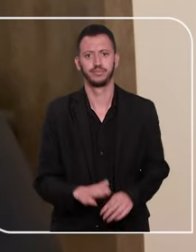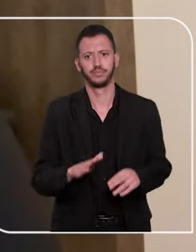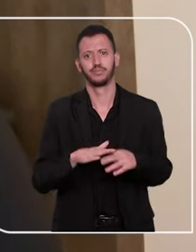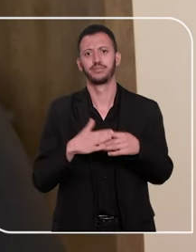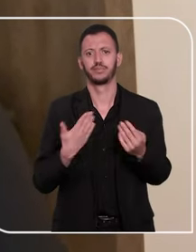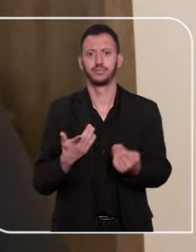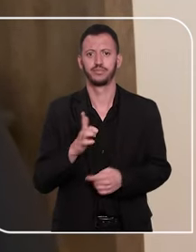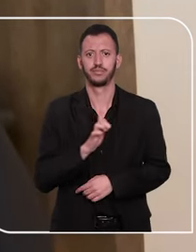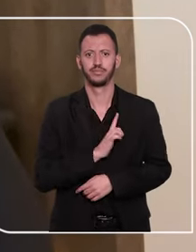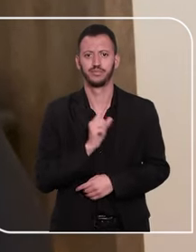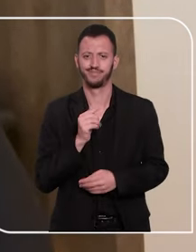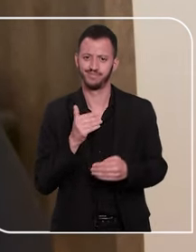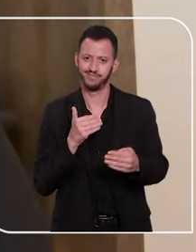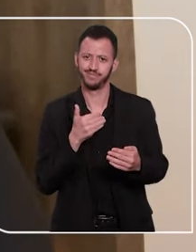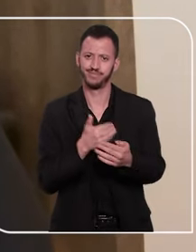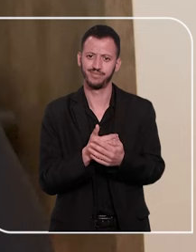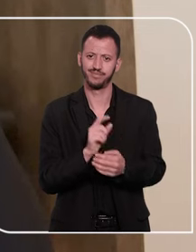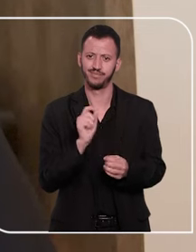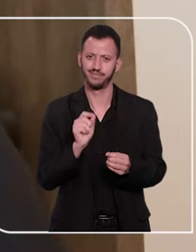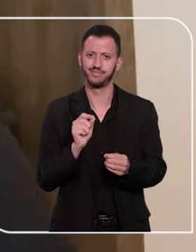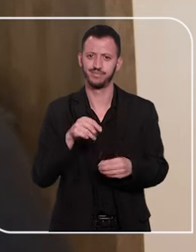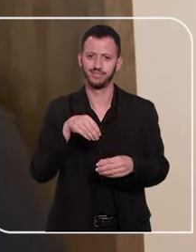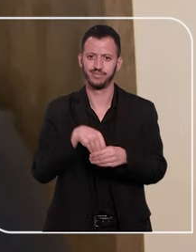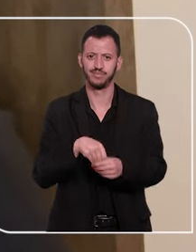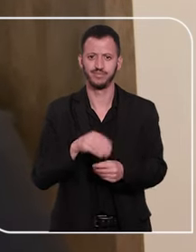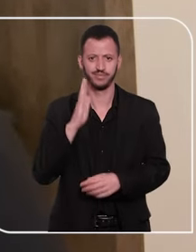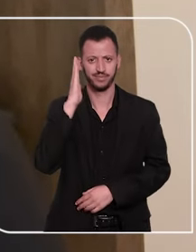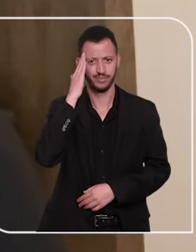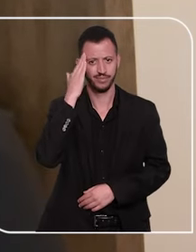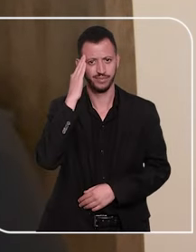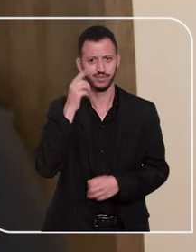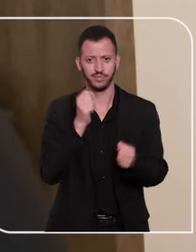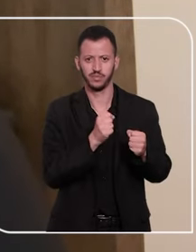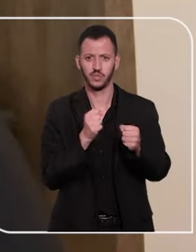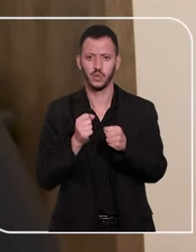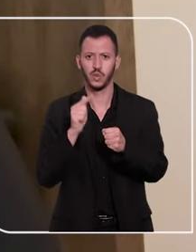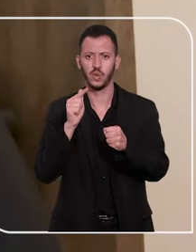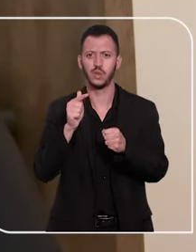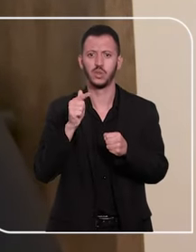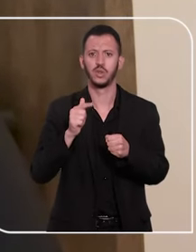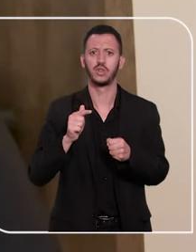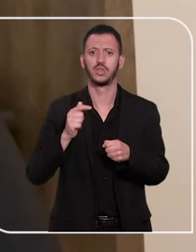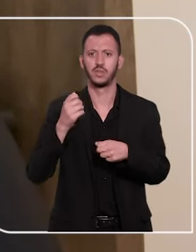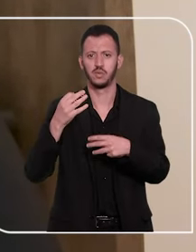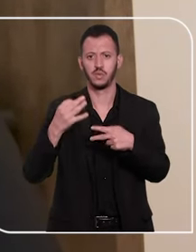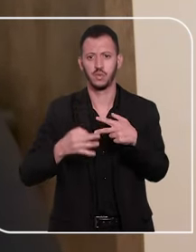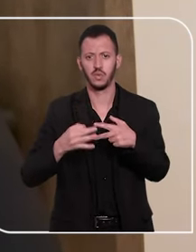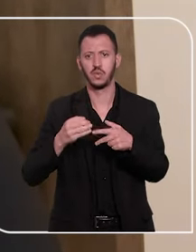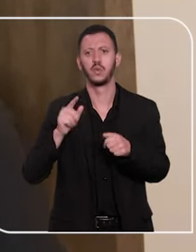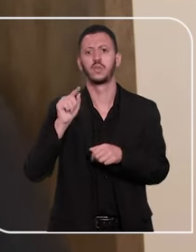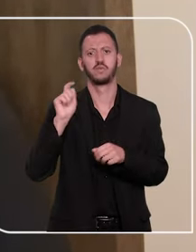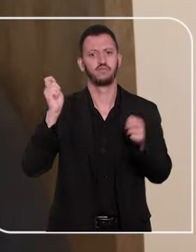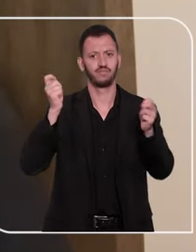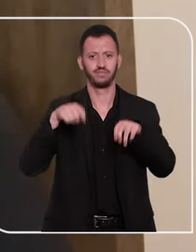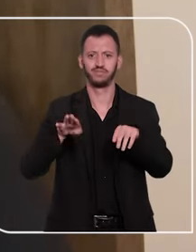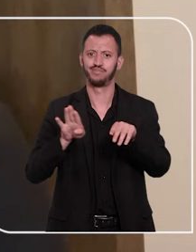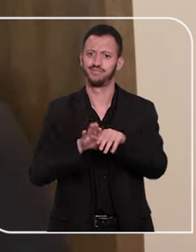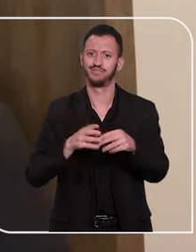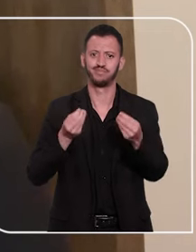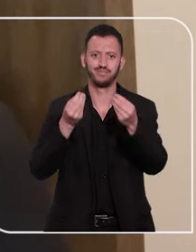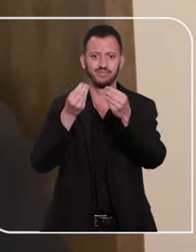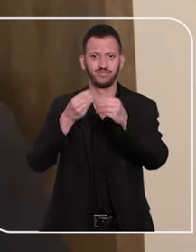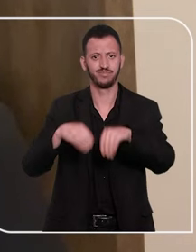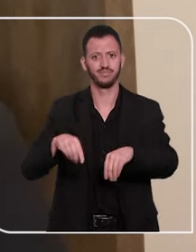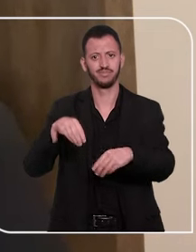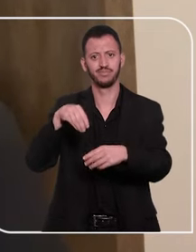causados Apesar de que recentemente foi fixado o entendimento pelo Poder Judiciário de que não